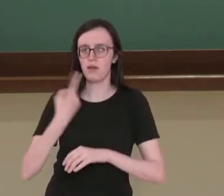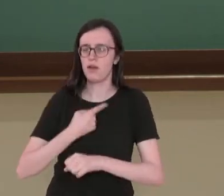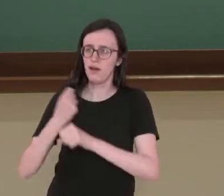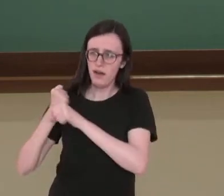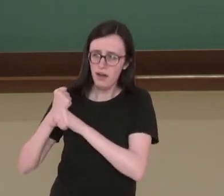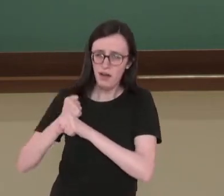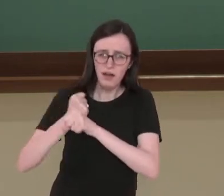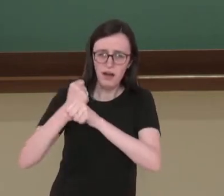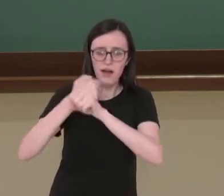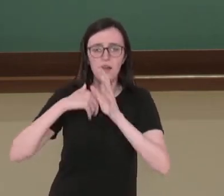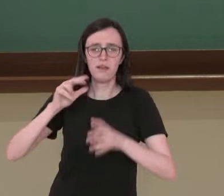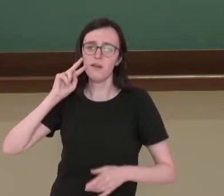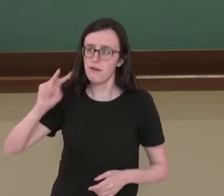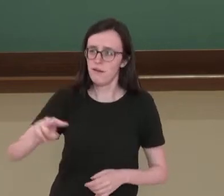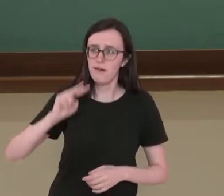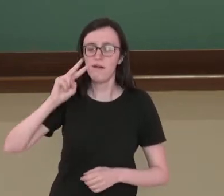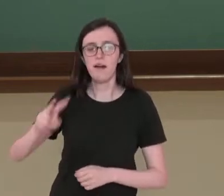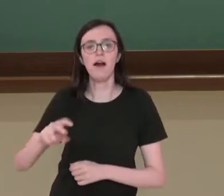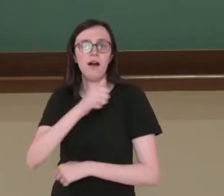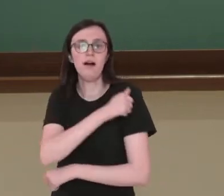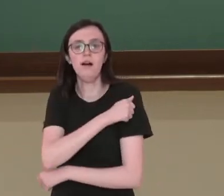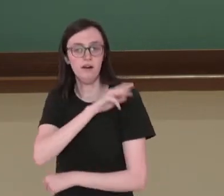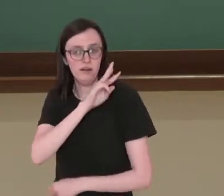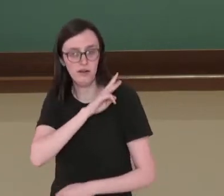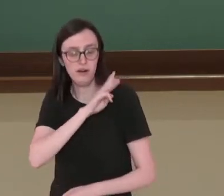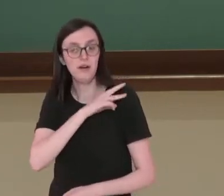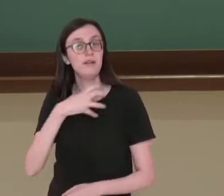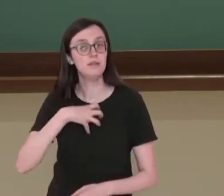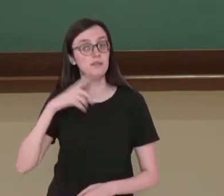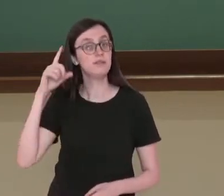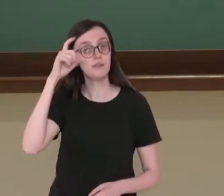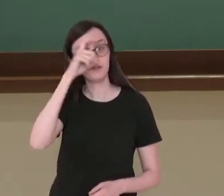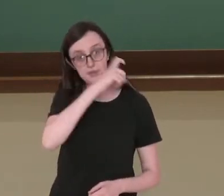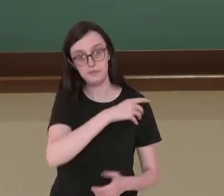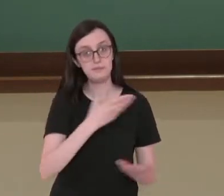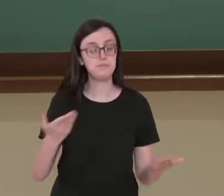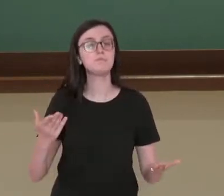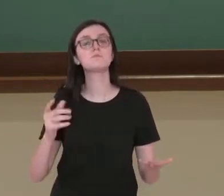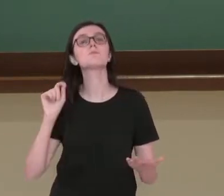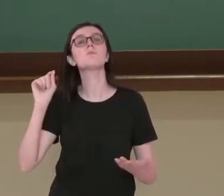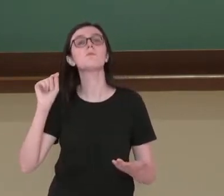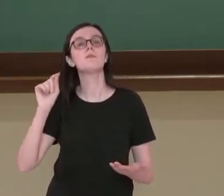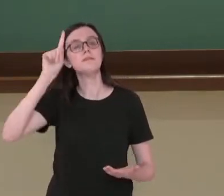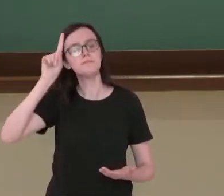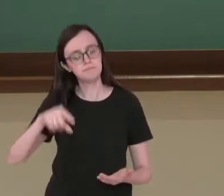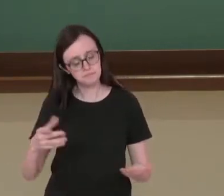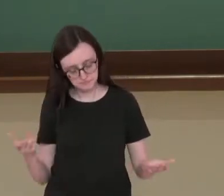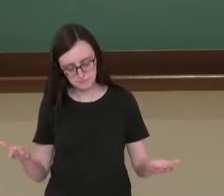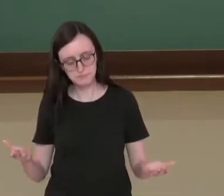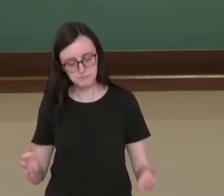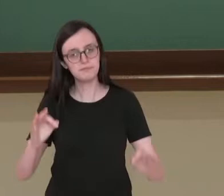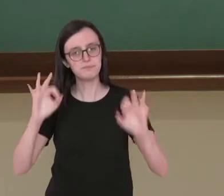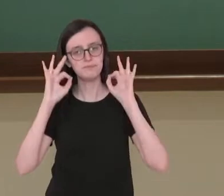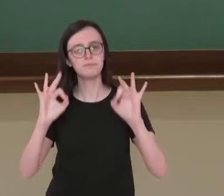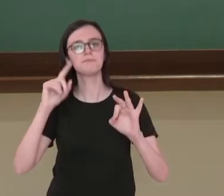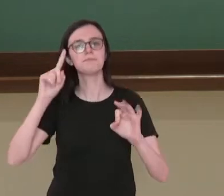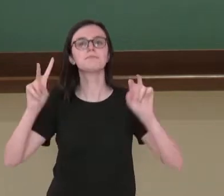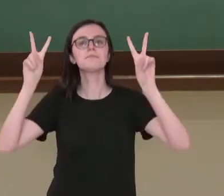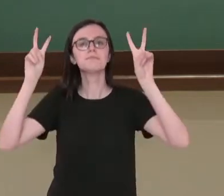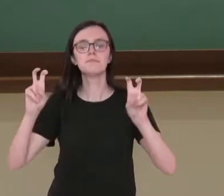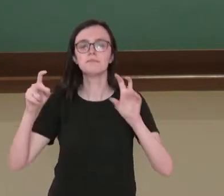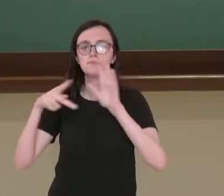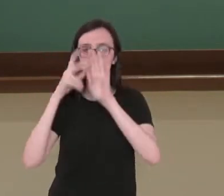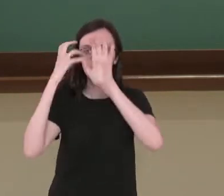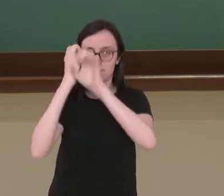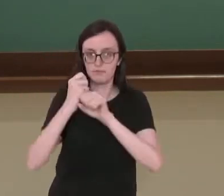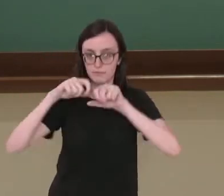tenho, eu sempre vejo os alunos de terceiro ano com muita dificuldade, que é trabalhar exatamente com as operações